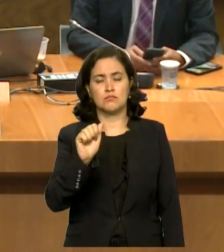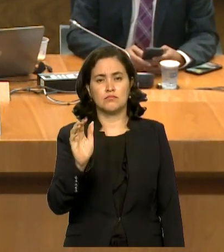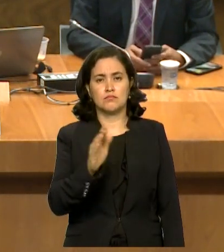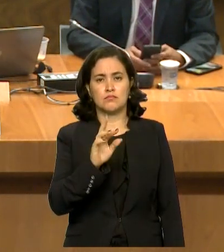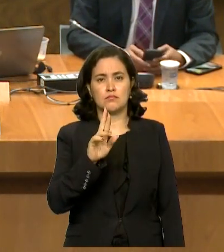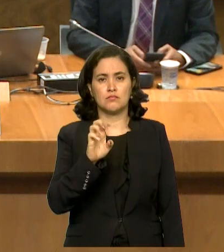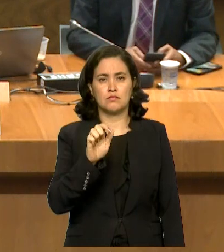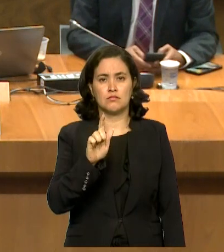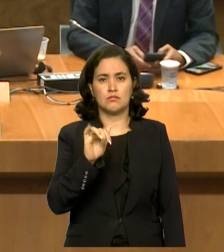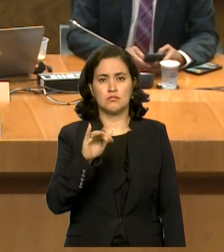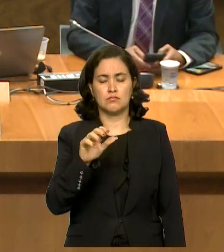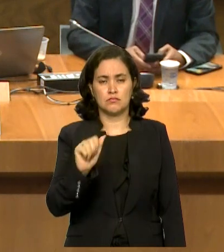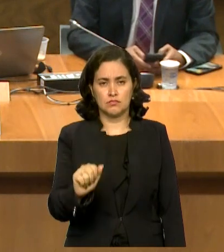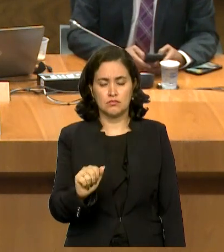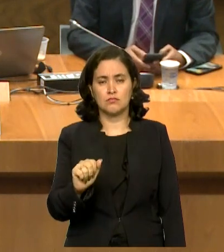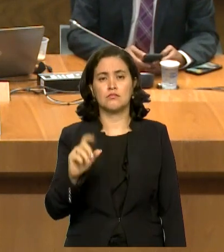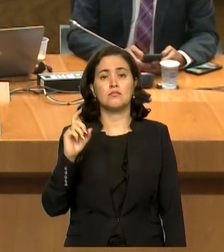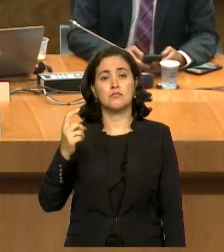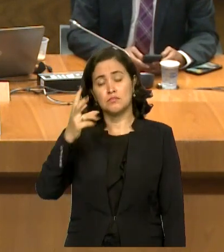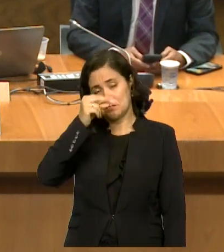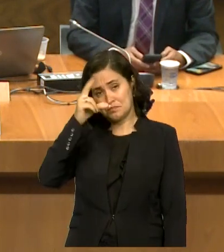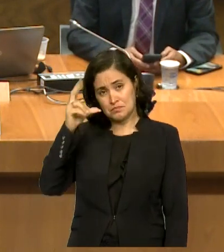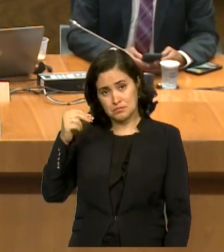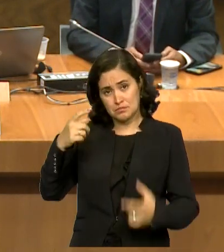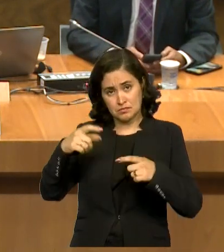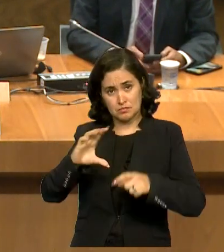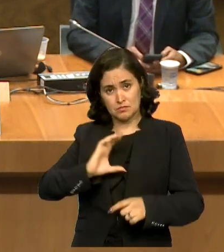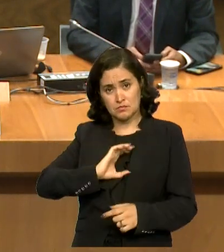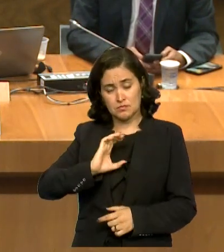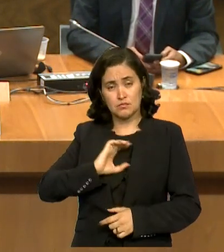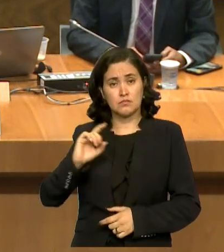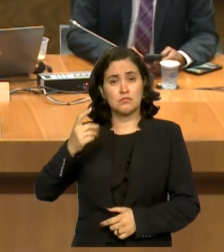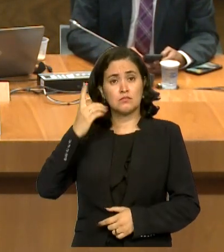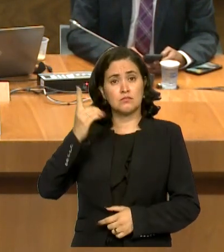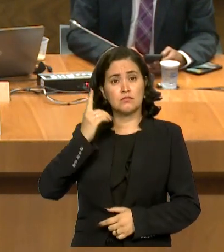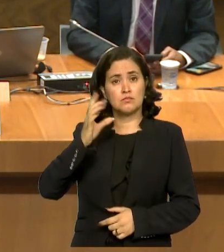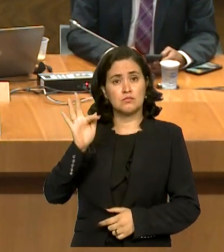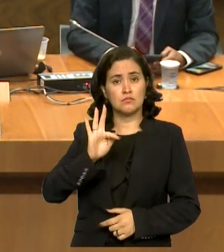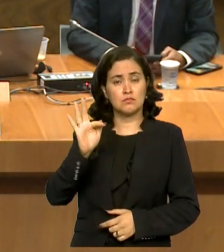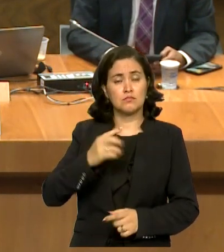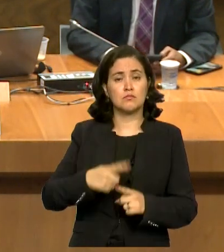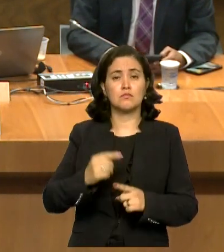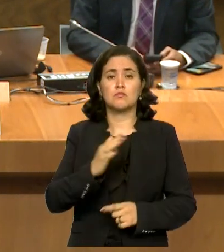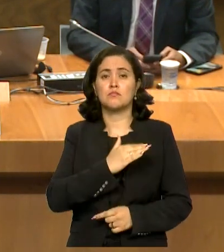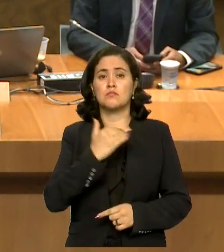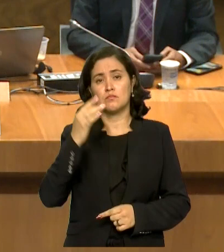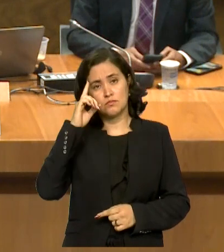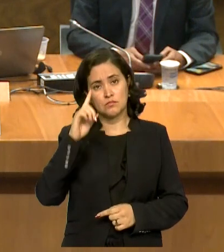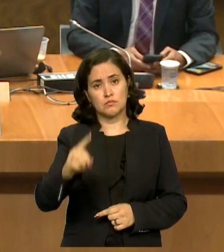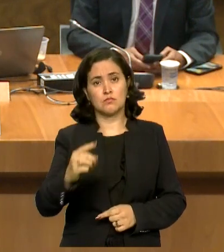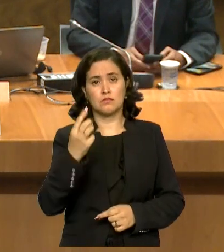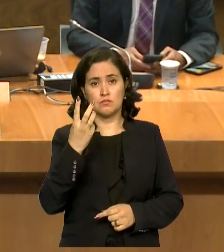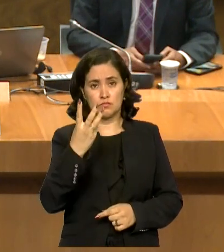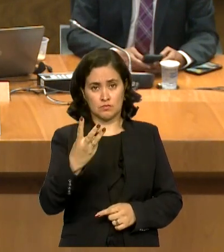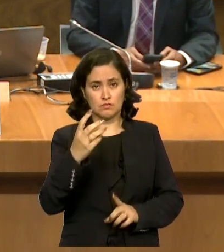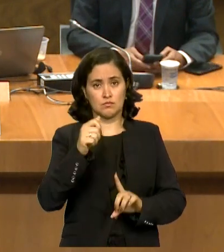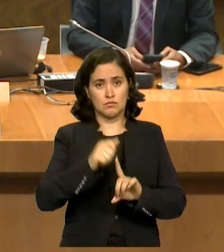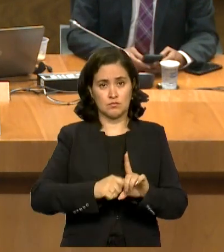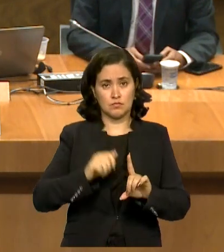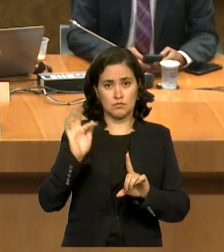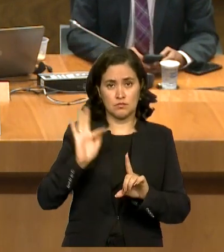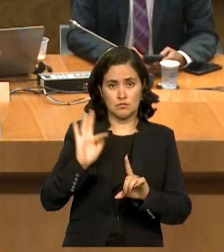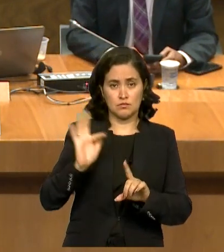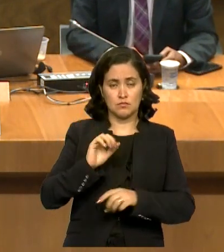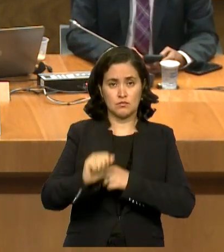da cidade de Caxias e ex-deputada federal, pelo seu falecimento ocorrido no dia 3 de fevereiro